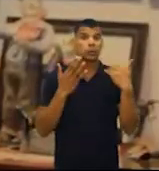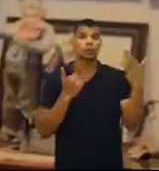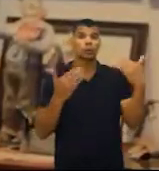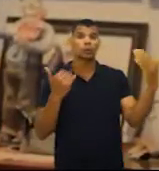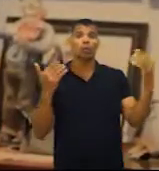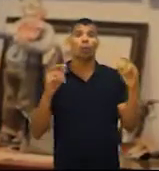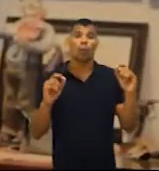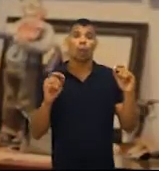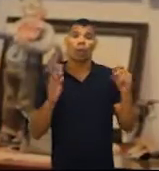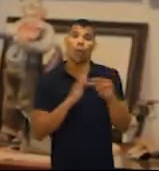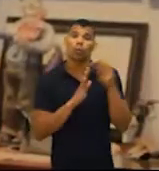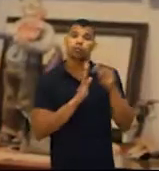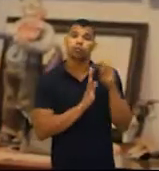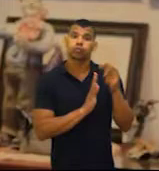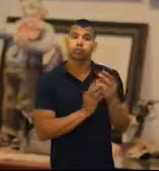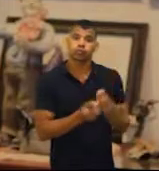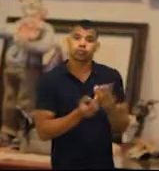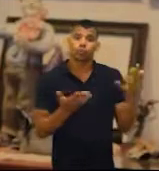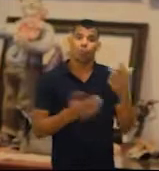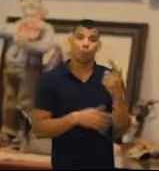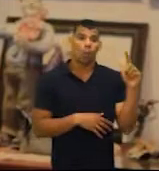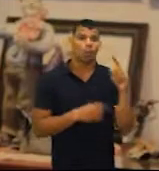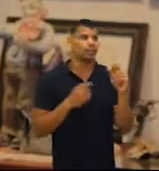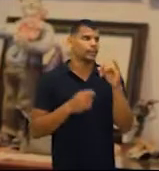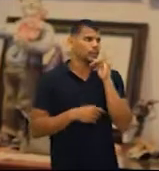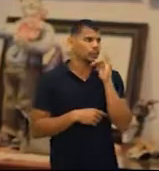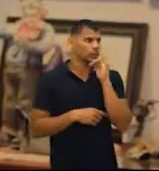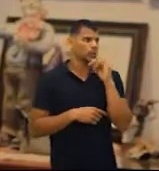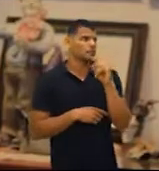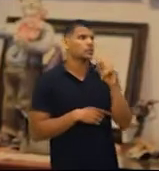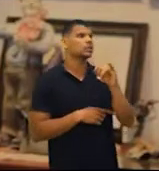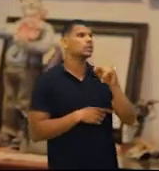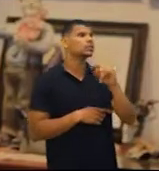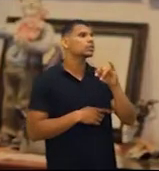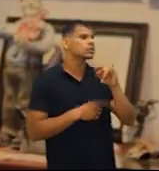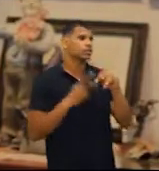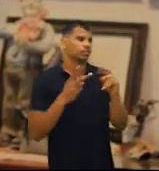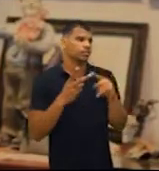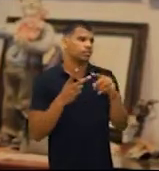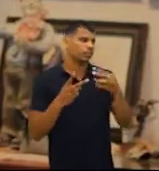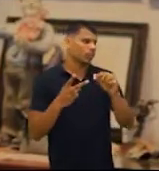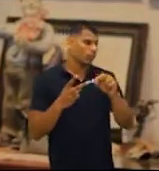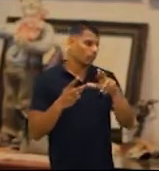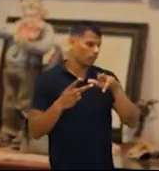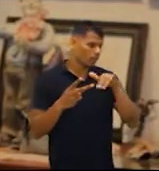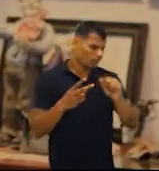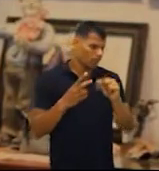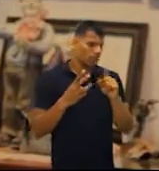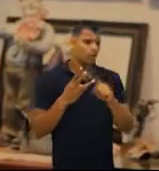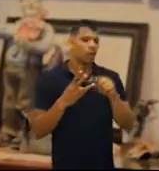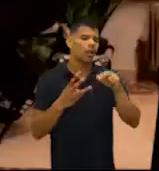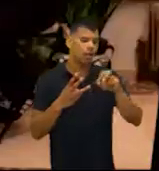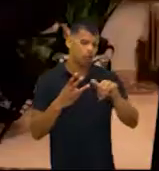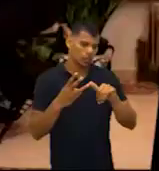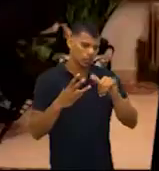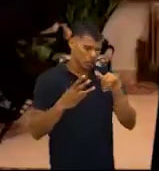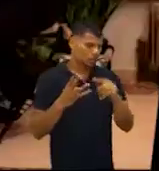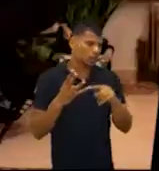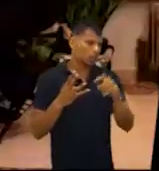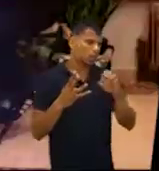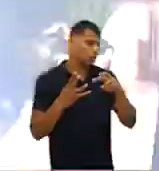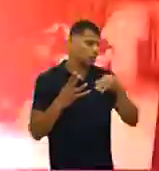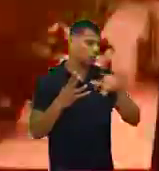você passa a ser um cantor e um compositor muito conhecido e passa a ser requisitado para